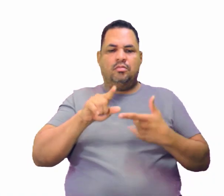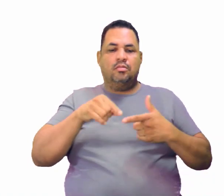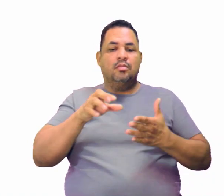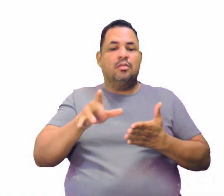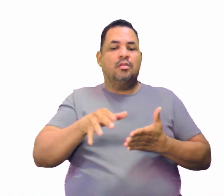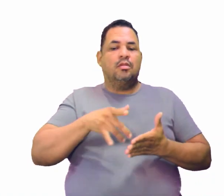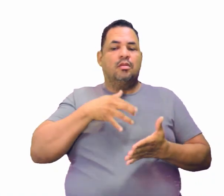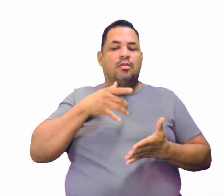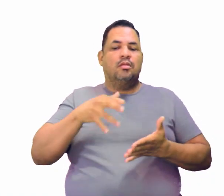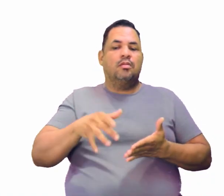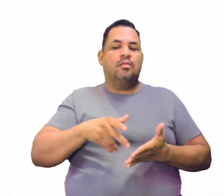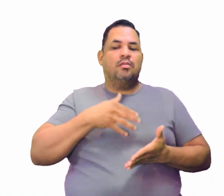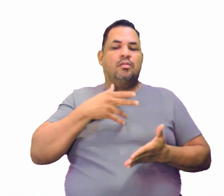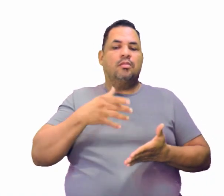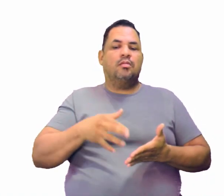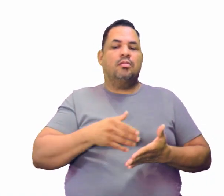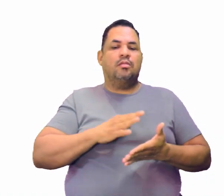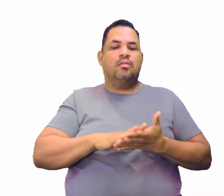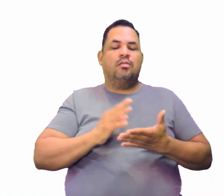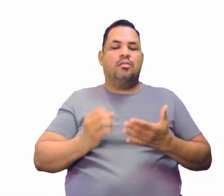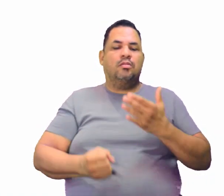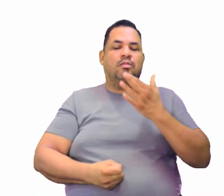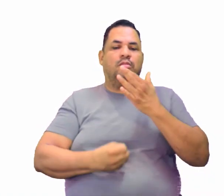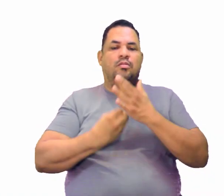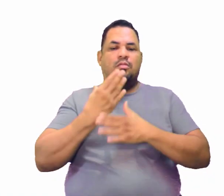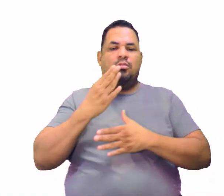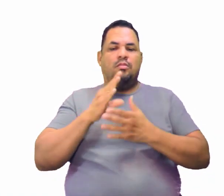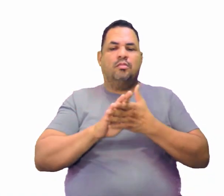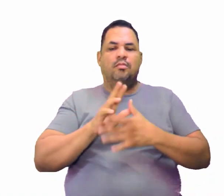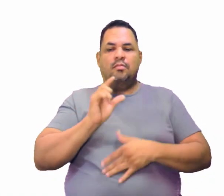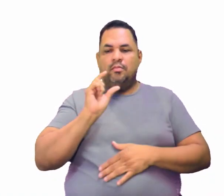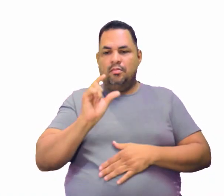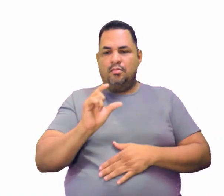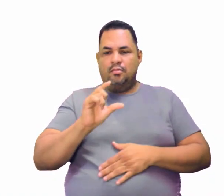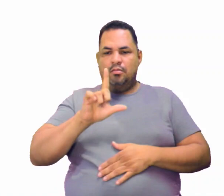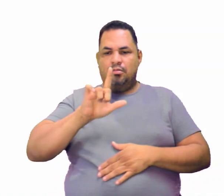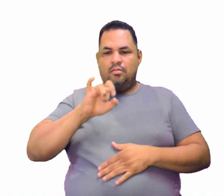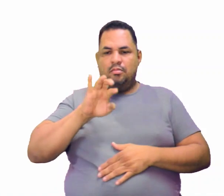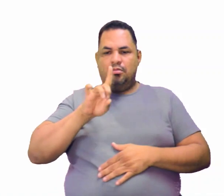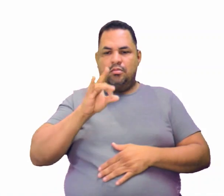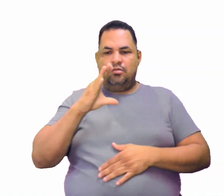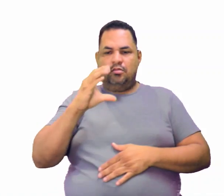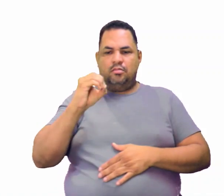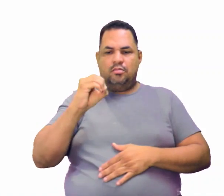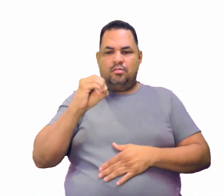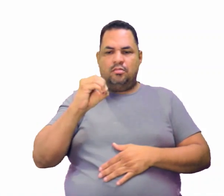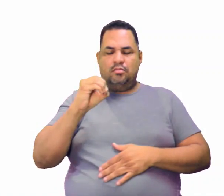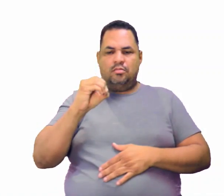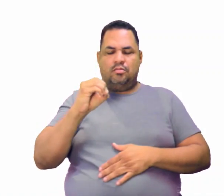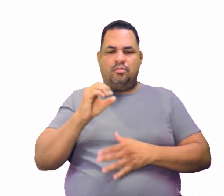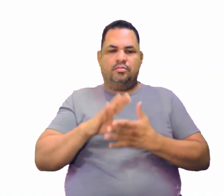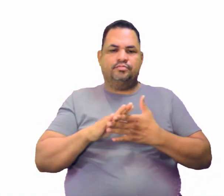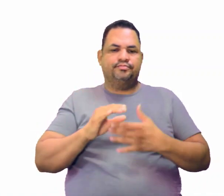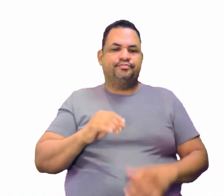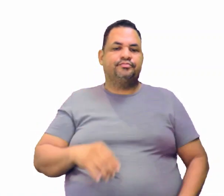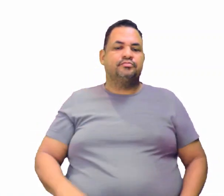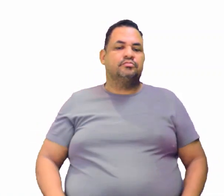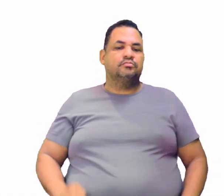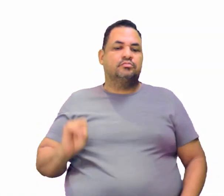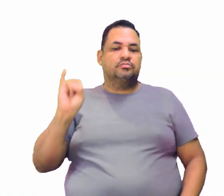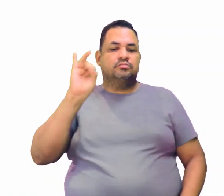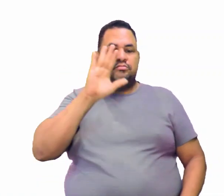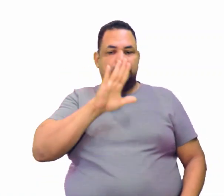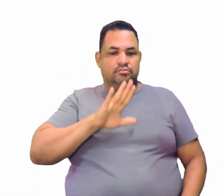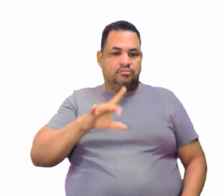lira. Daí que surgiu a palavra o quê? Lírico, tá certo? Nesta imagem,